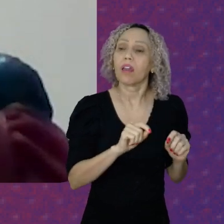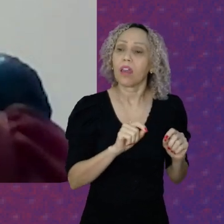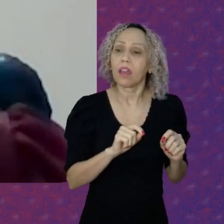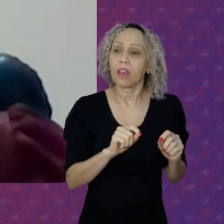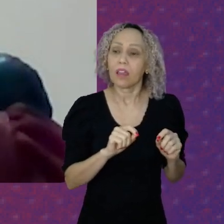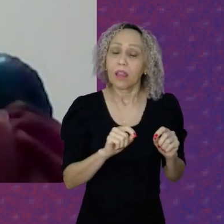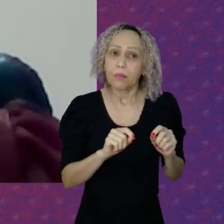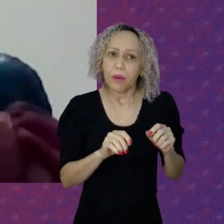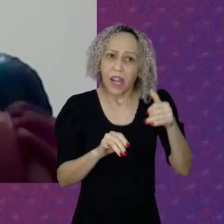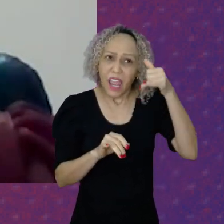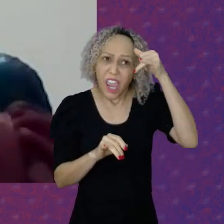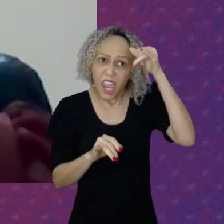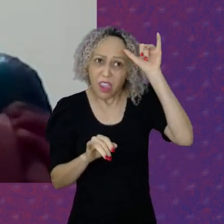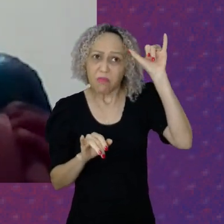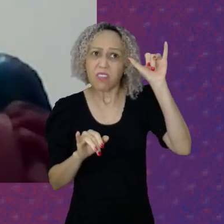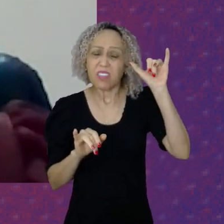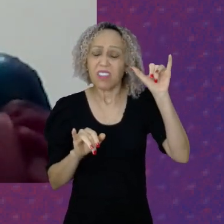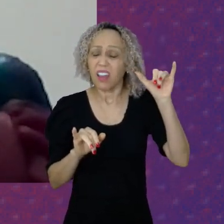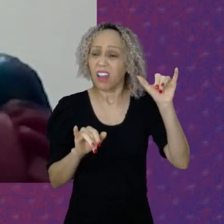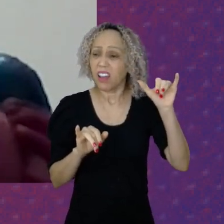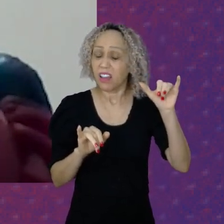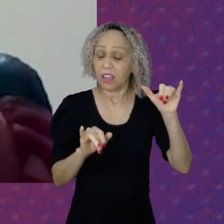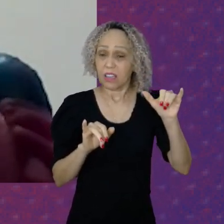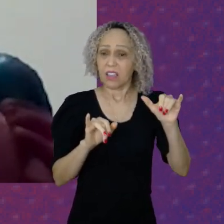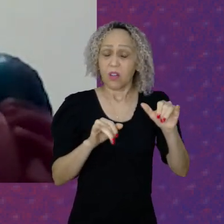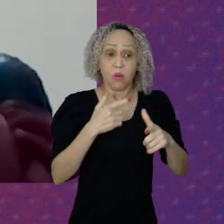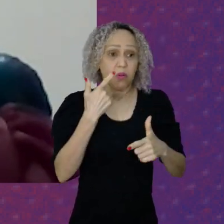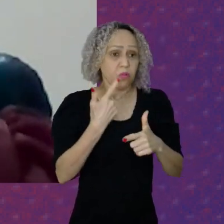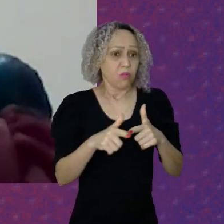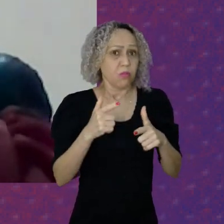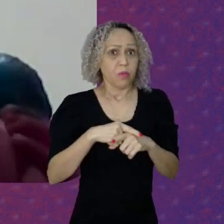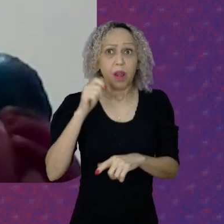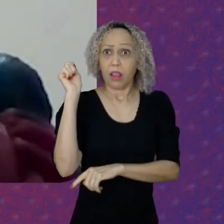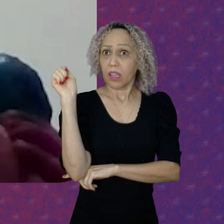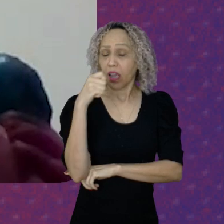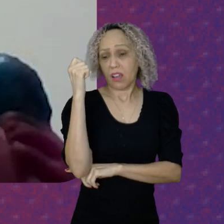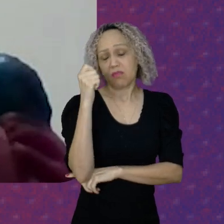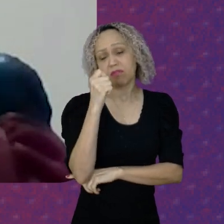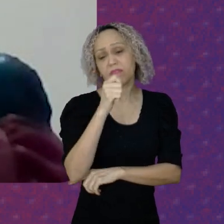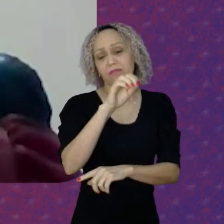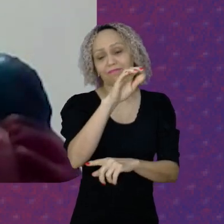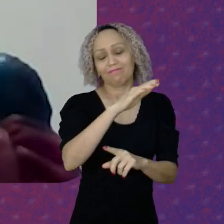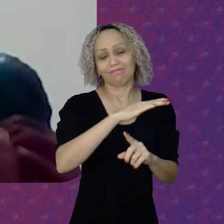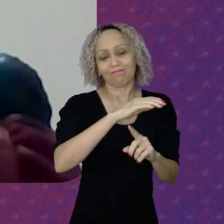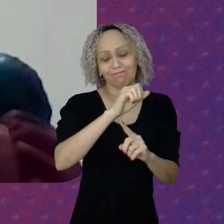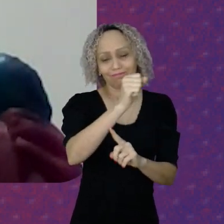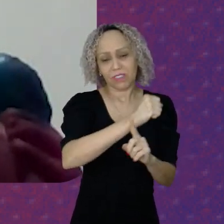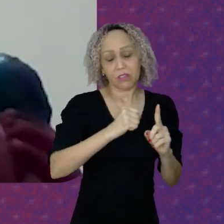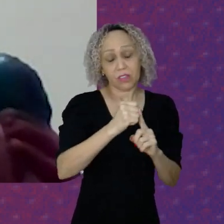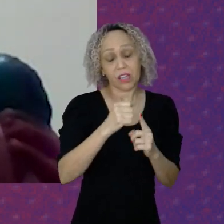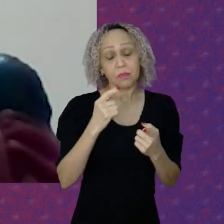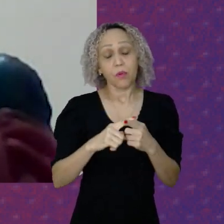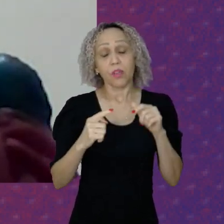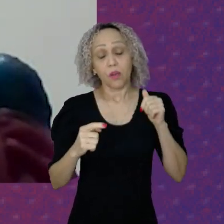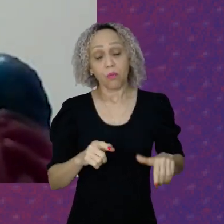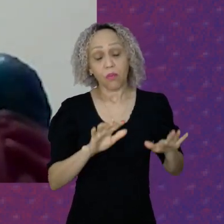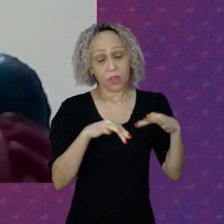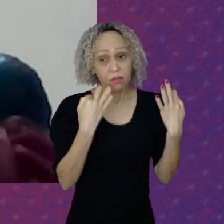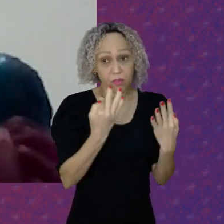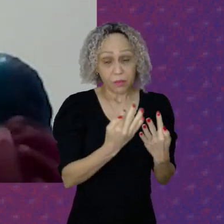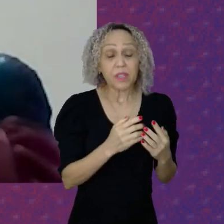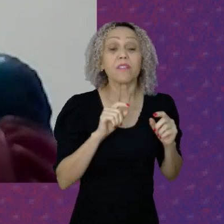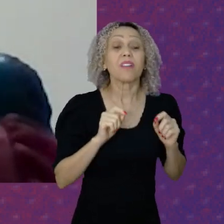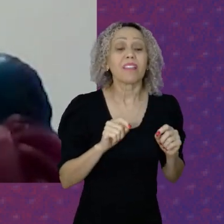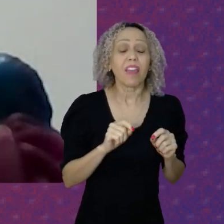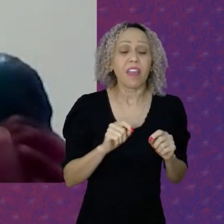convulsão social, entendendo que o Bolsa Família ele tirou 45 milhões de brasileiros da miséria. No meu município, eu tenho